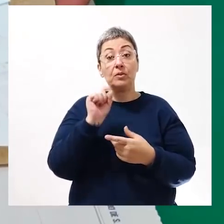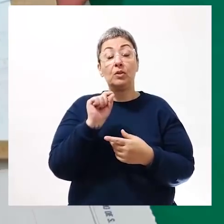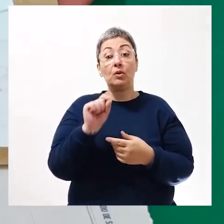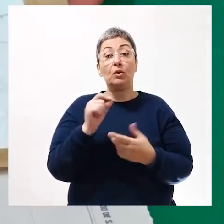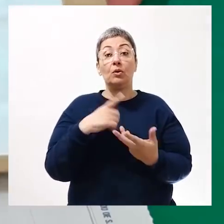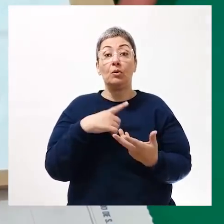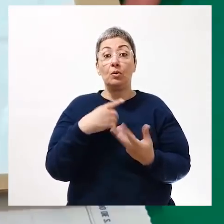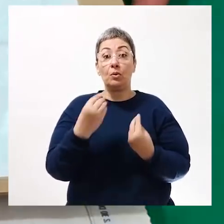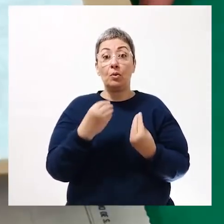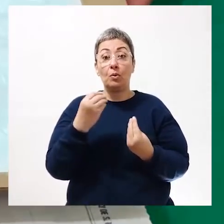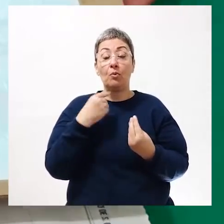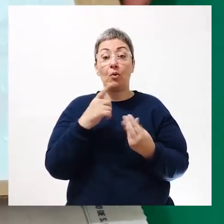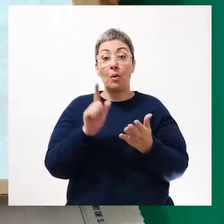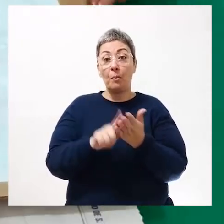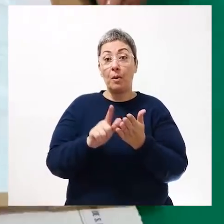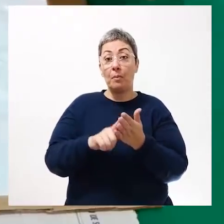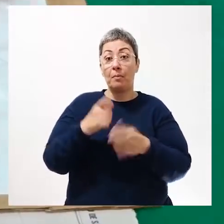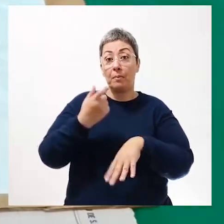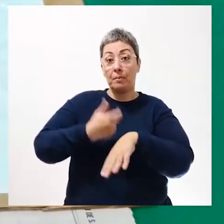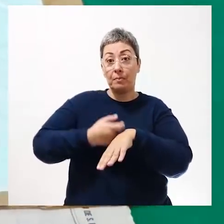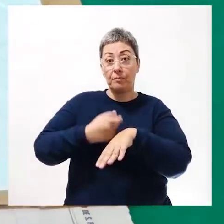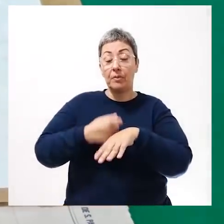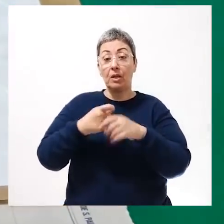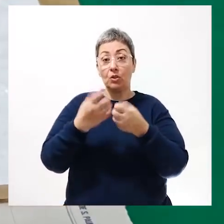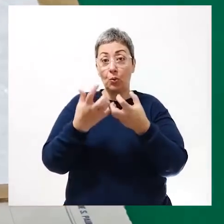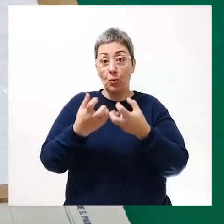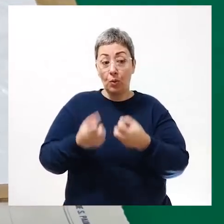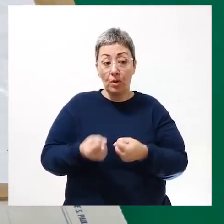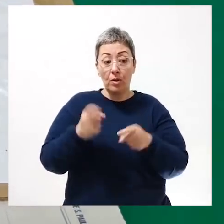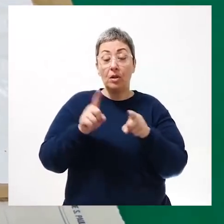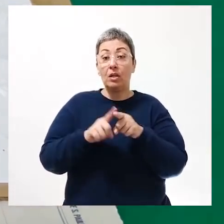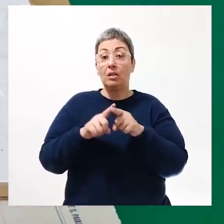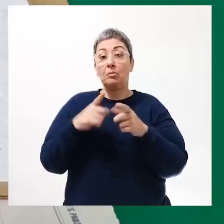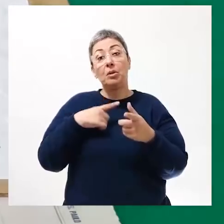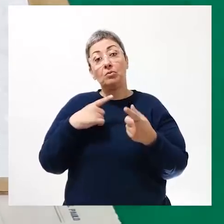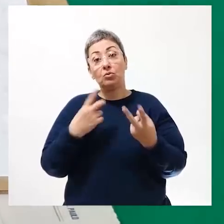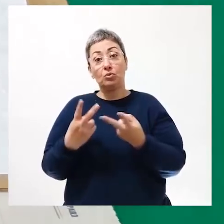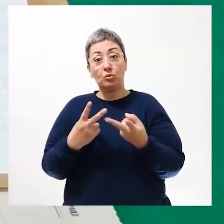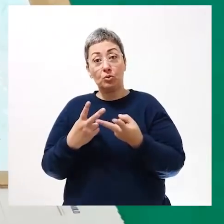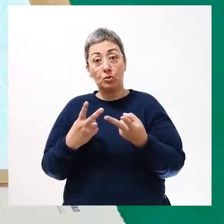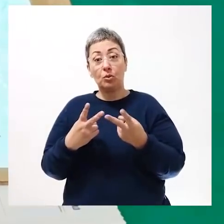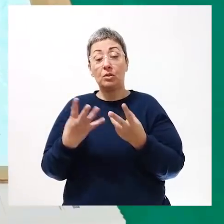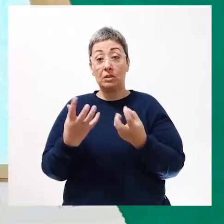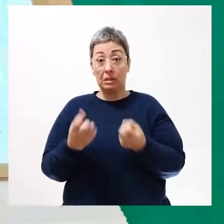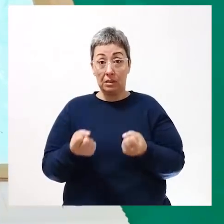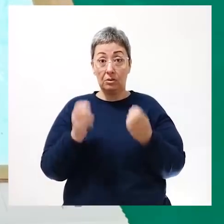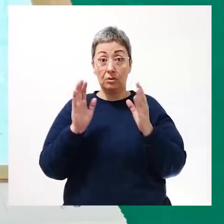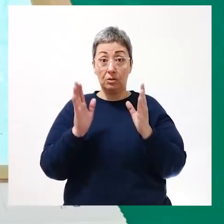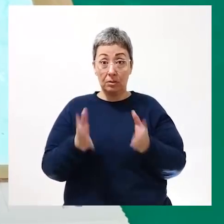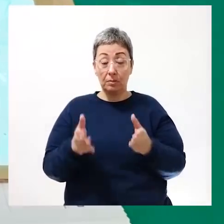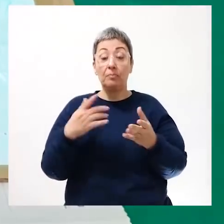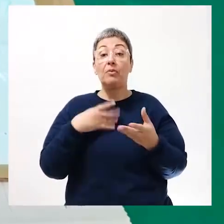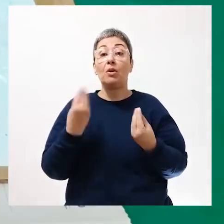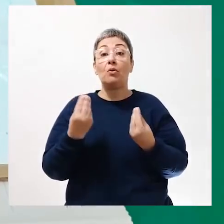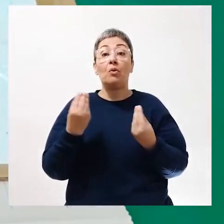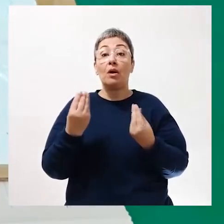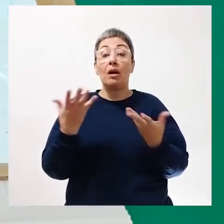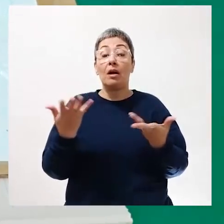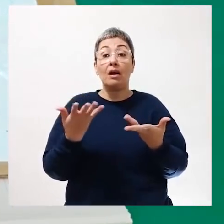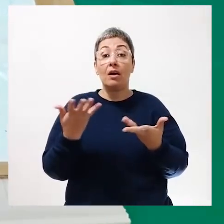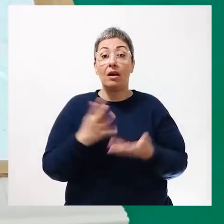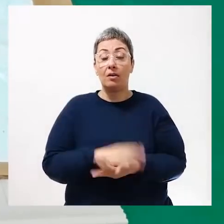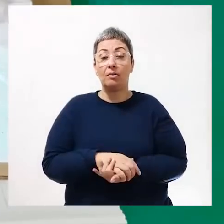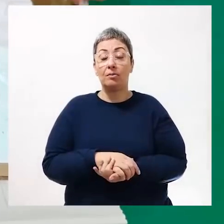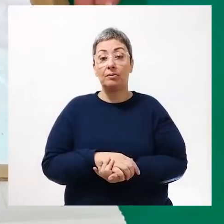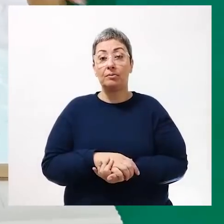Secou, tá vendo? Aqui foi no papelão, meu já tá seco. Esse aqui que eu coloquei no sulfite também já está seco. O que nós